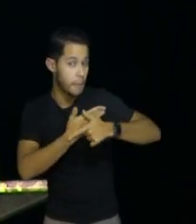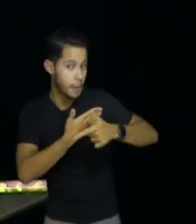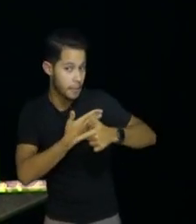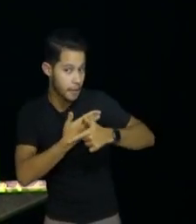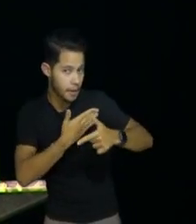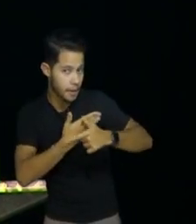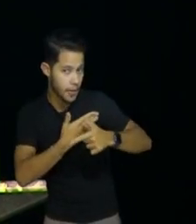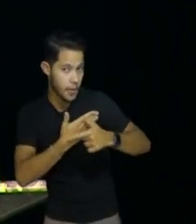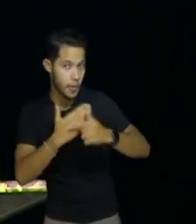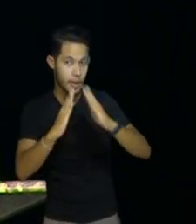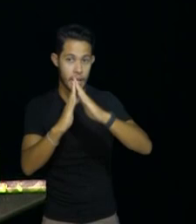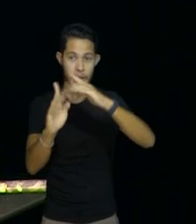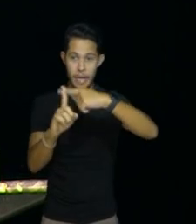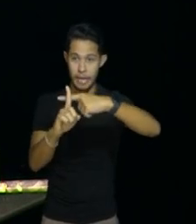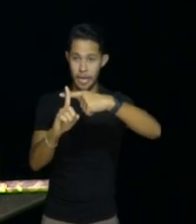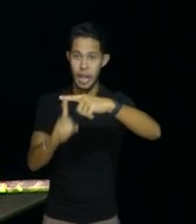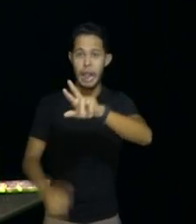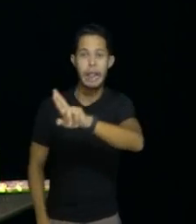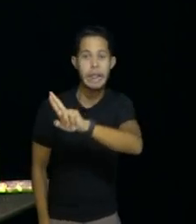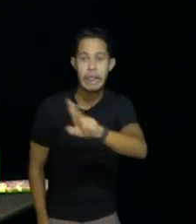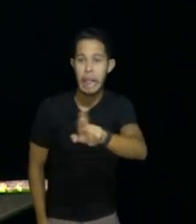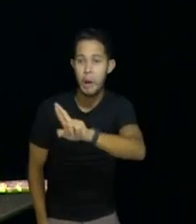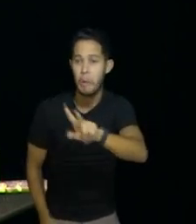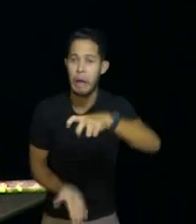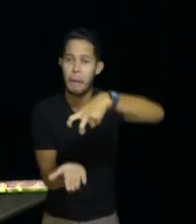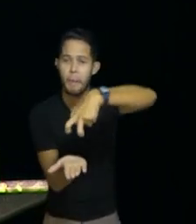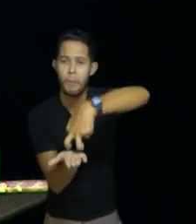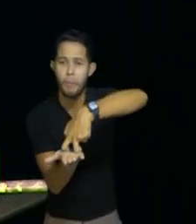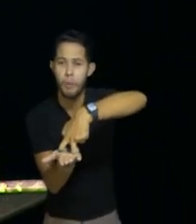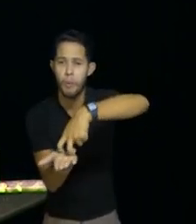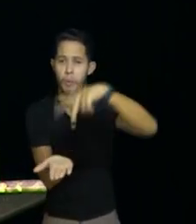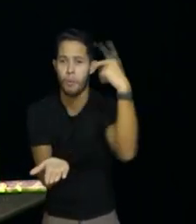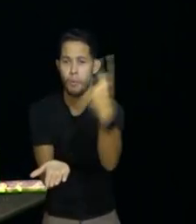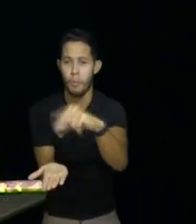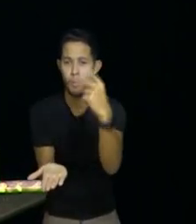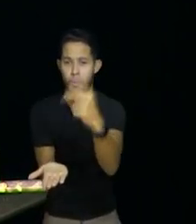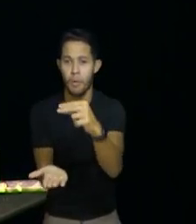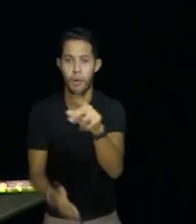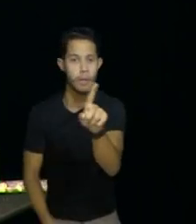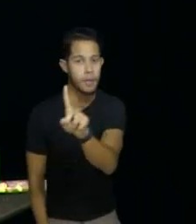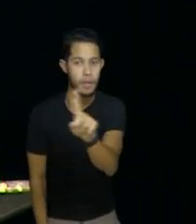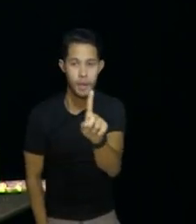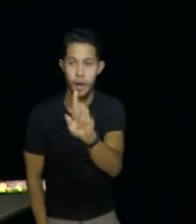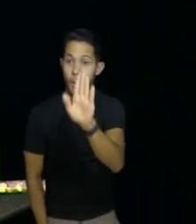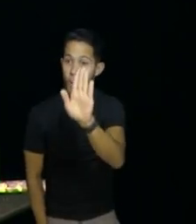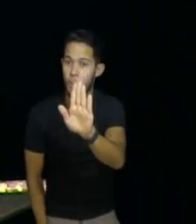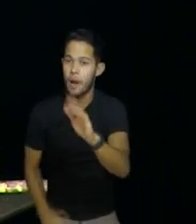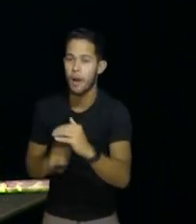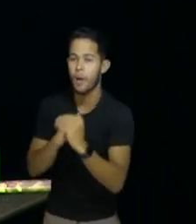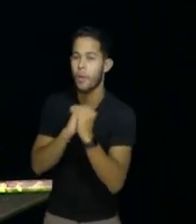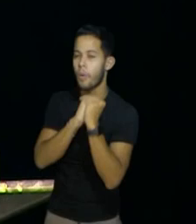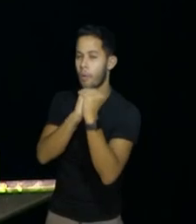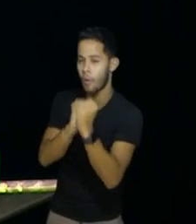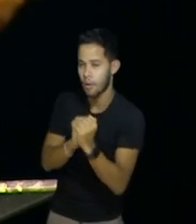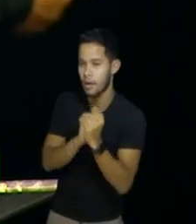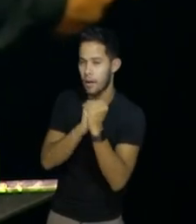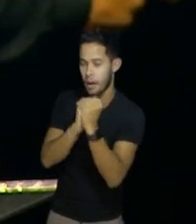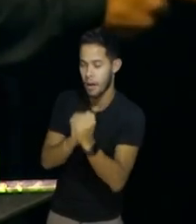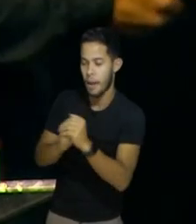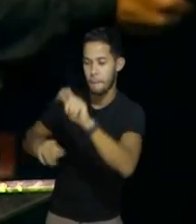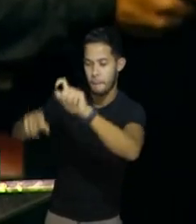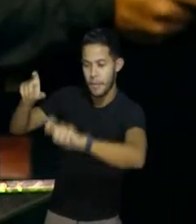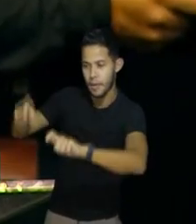é condenar, mas orar pelas autoridades constituídas. Na verdade, o papel da